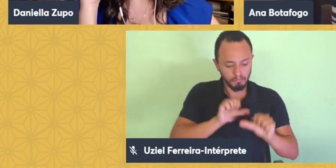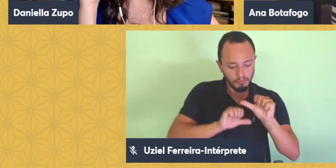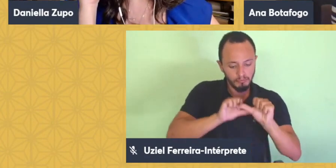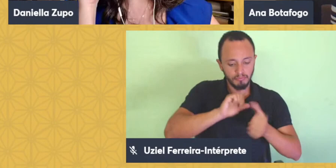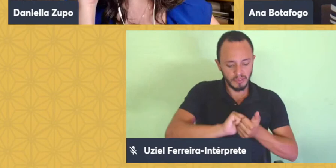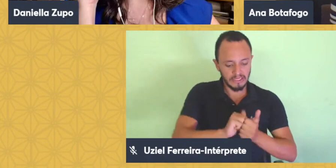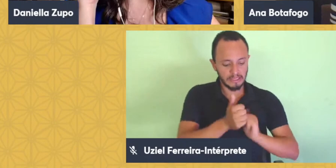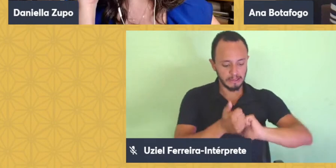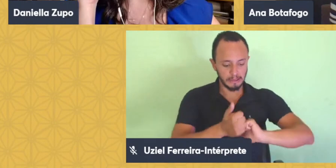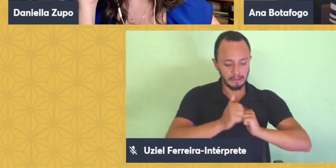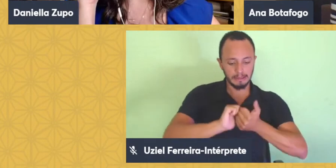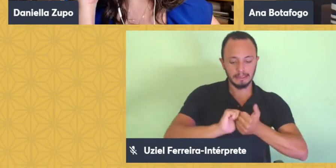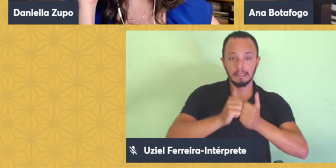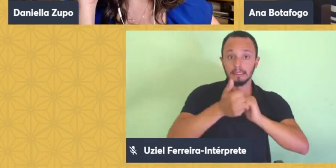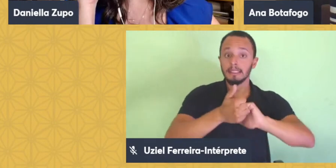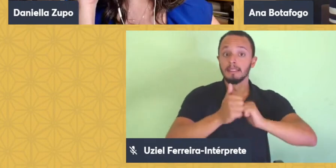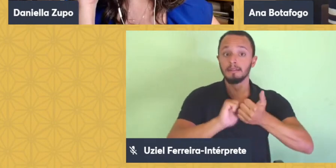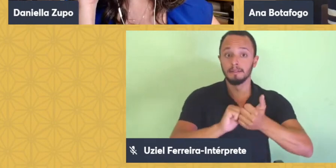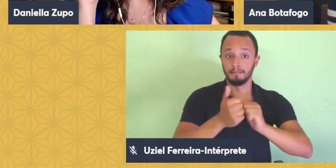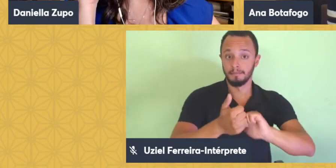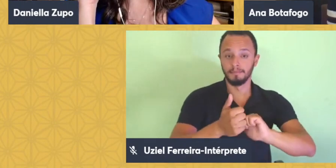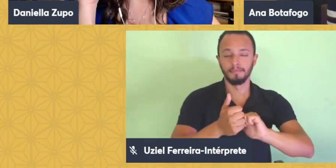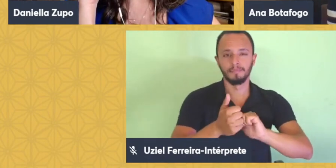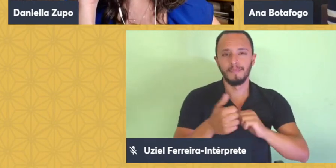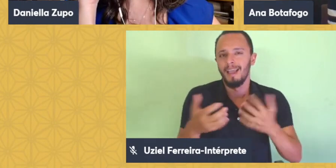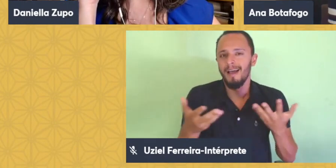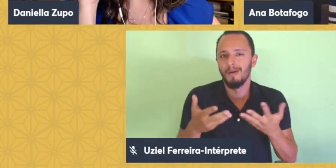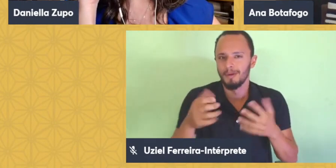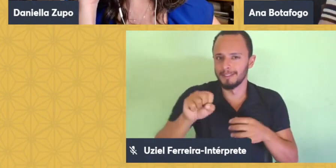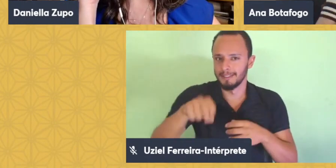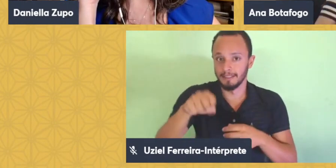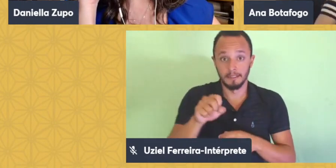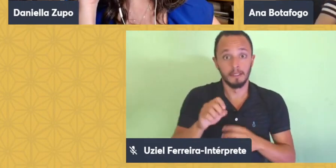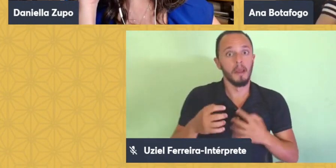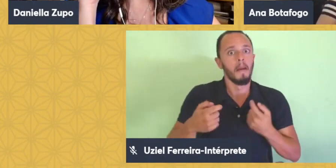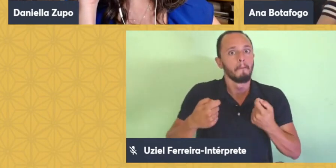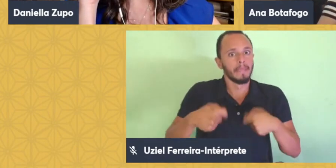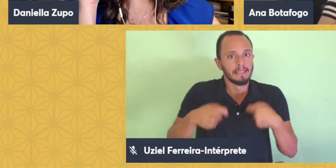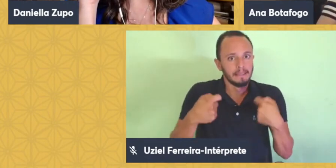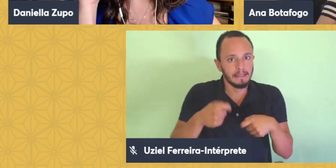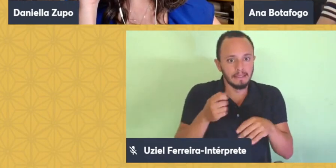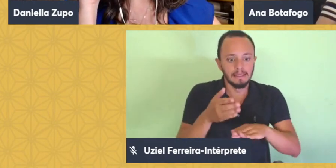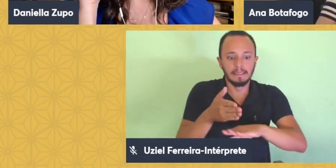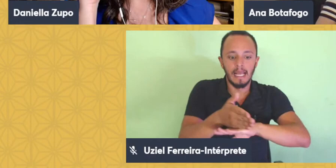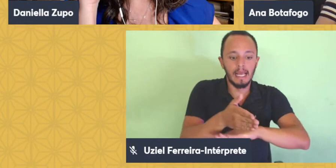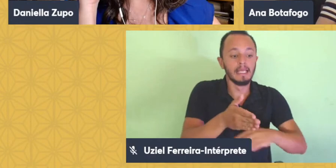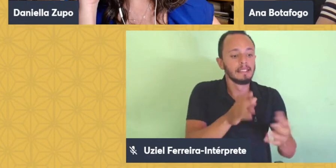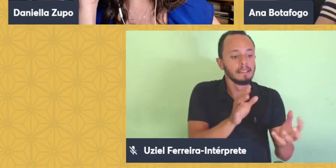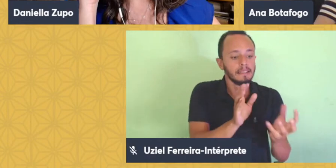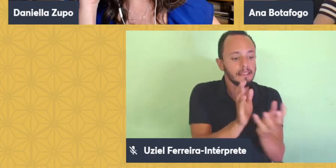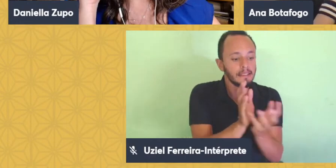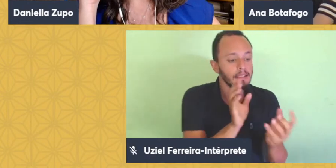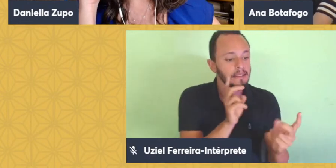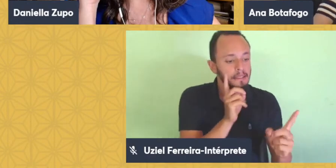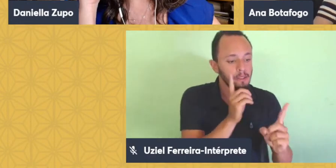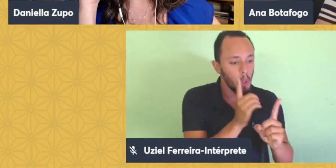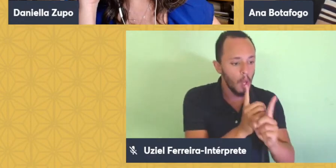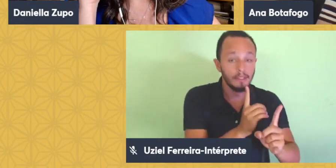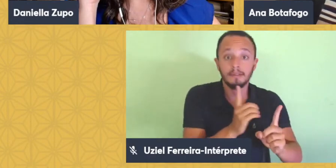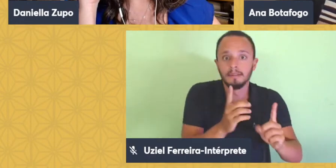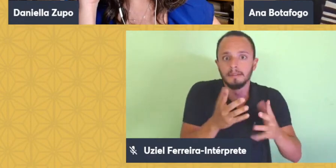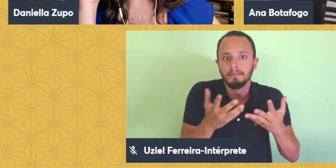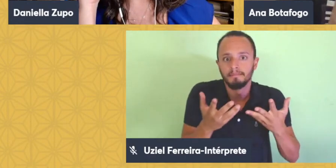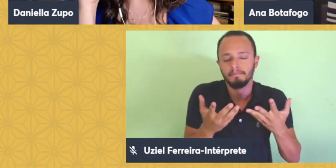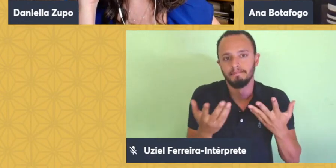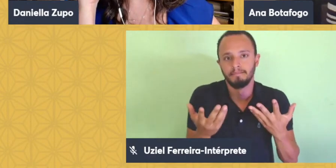precisam sair preciso que bom que eu acho que todos estão mais conscientes mas infelizmente Muitas pessoas não